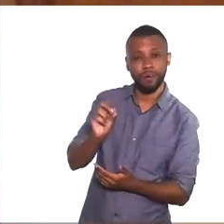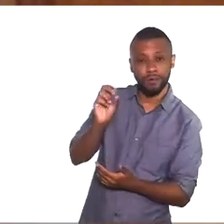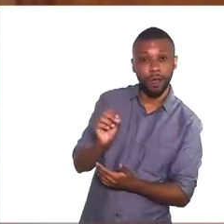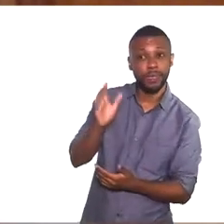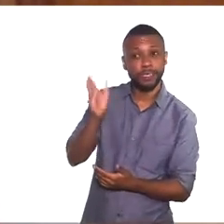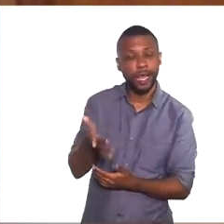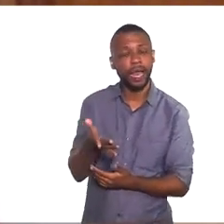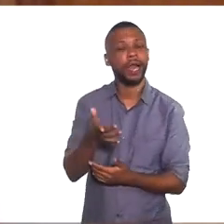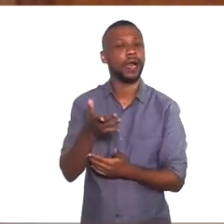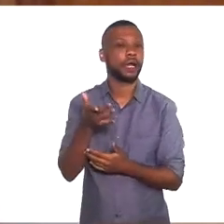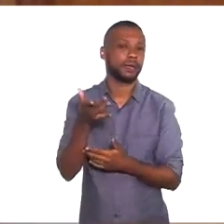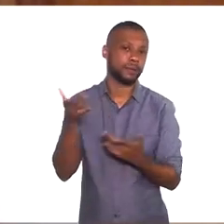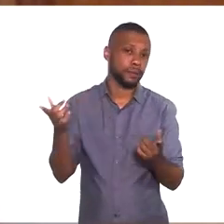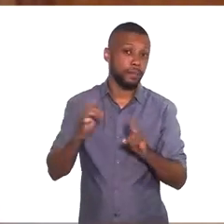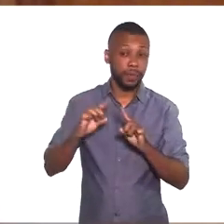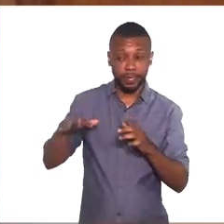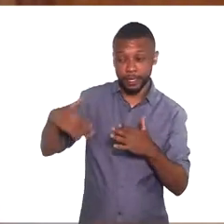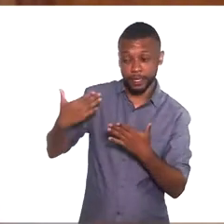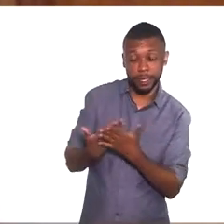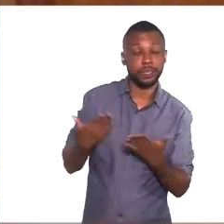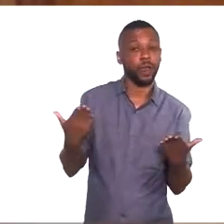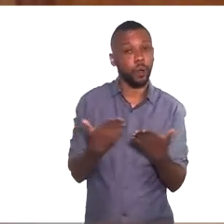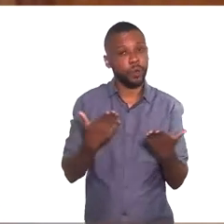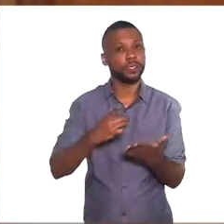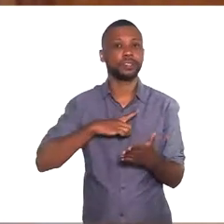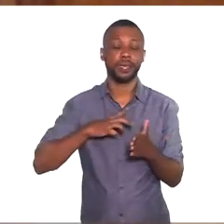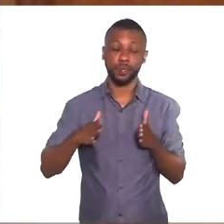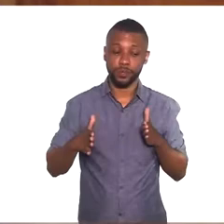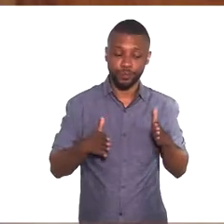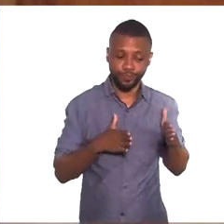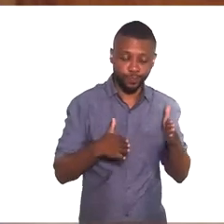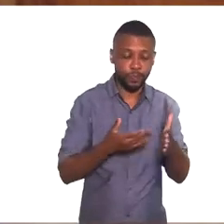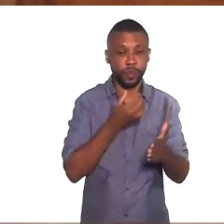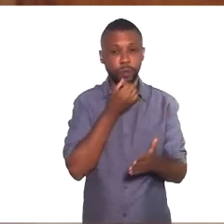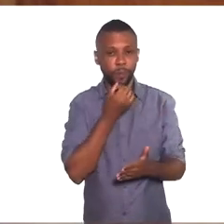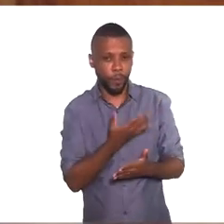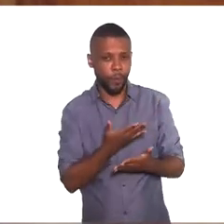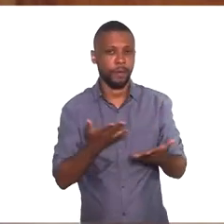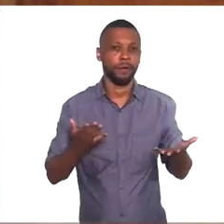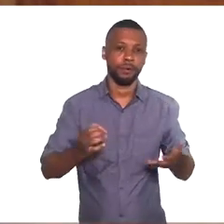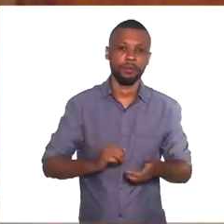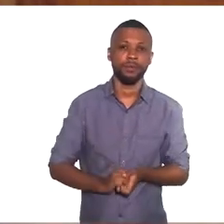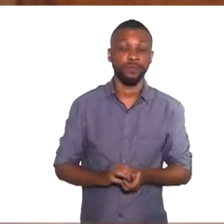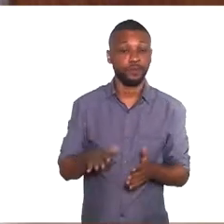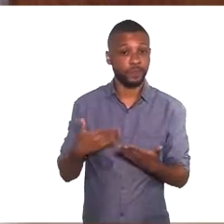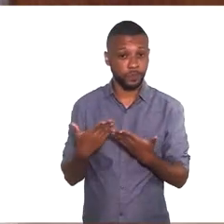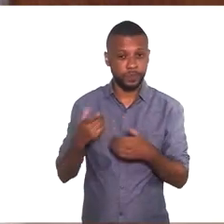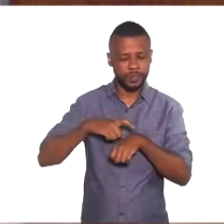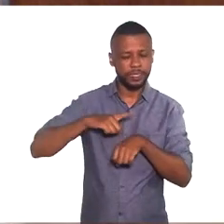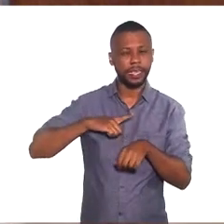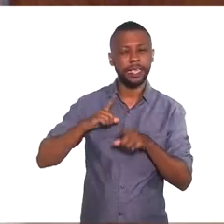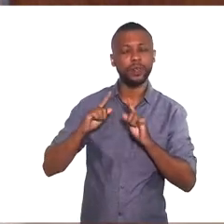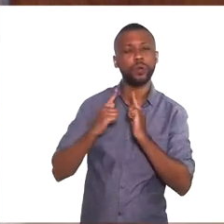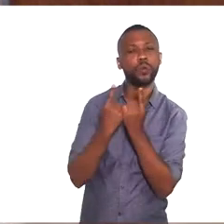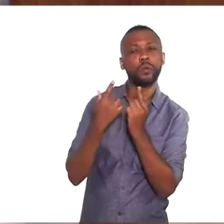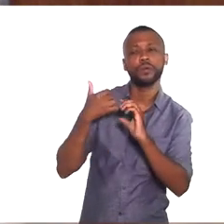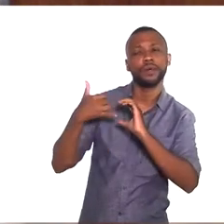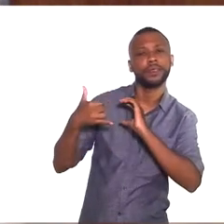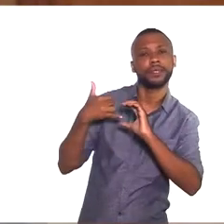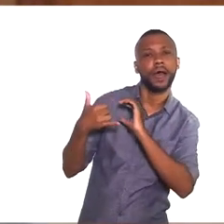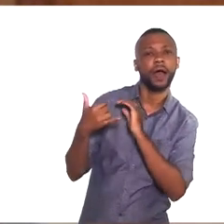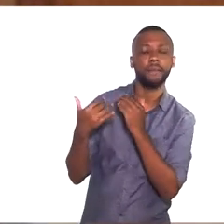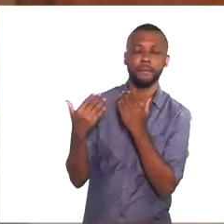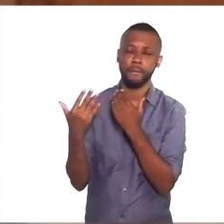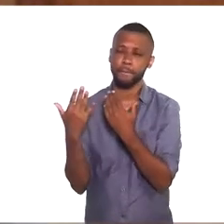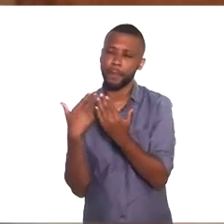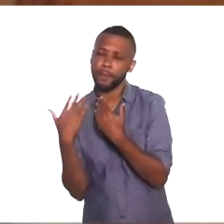alguns a uma voz etc e trabalho desemprego mas permanece até hoje no bom caminho mas quando em quando tem